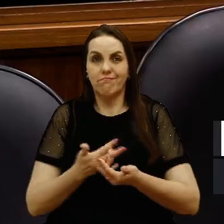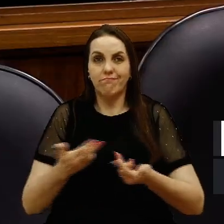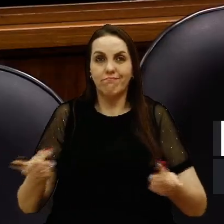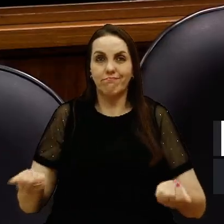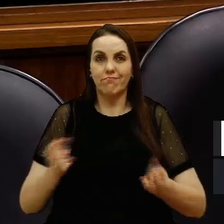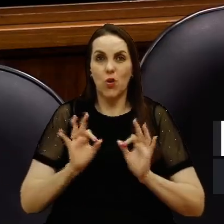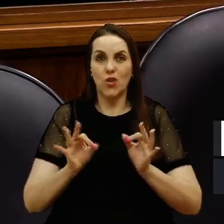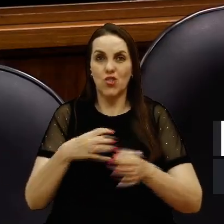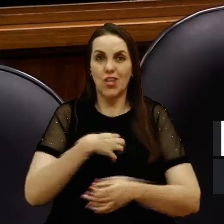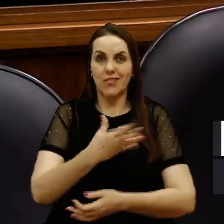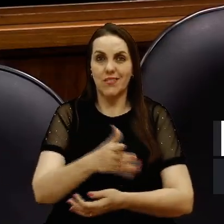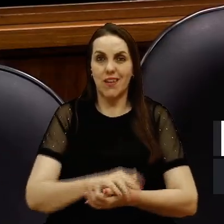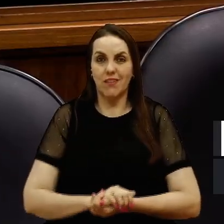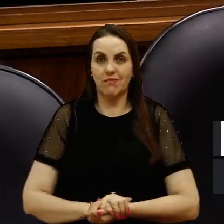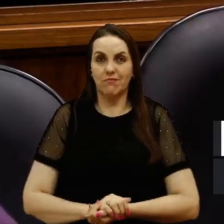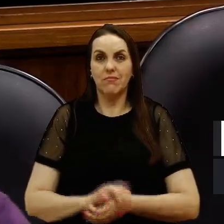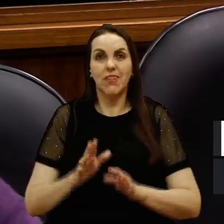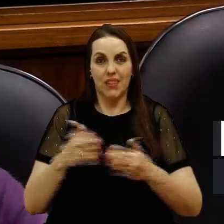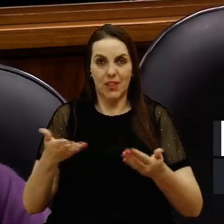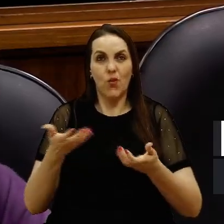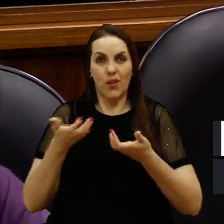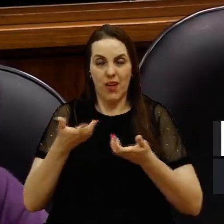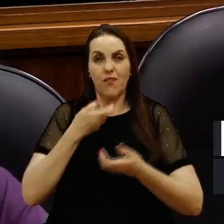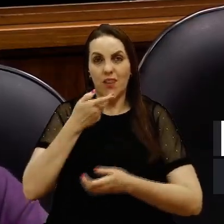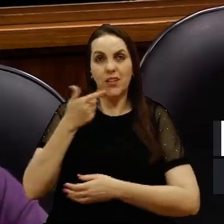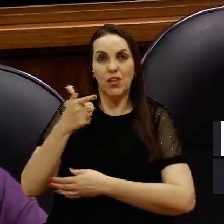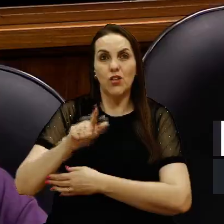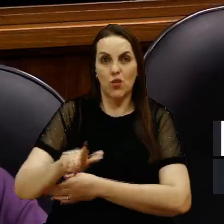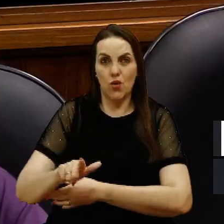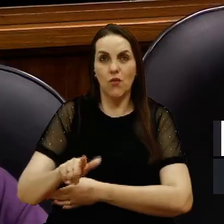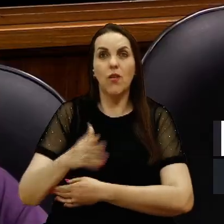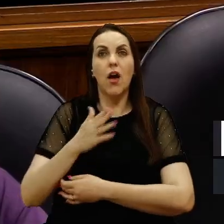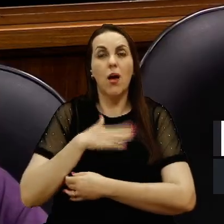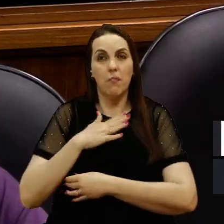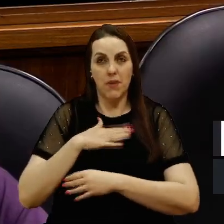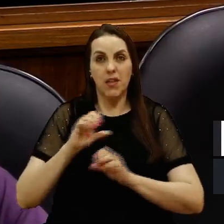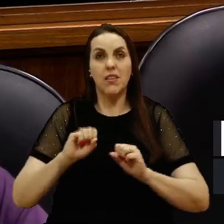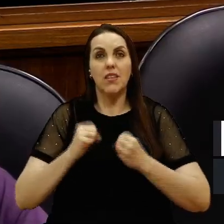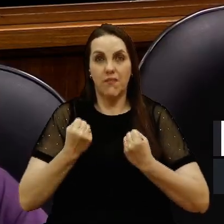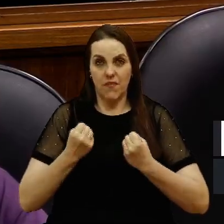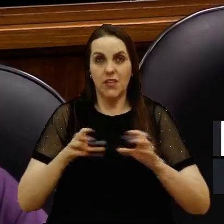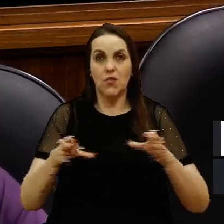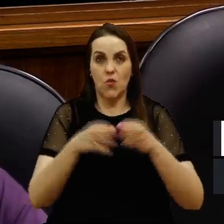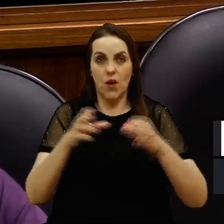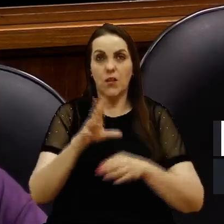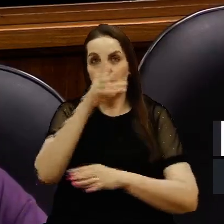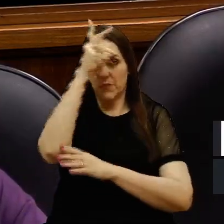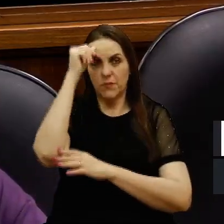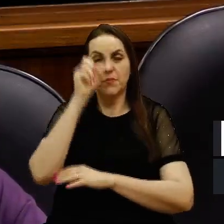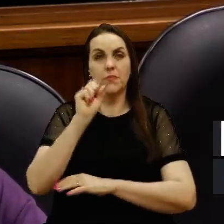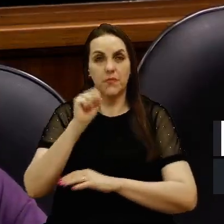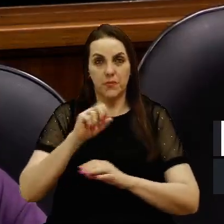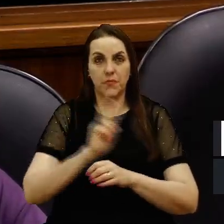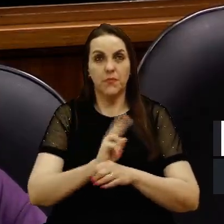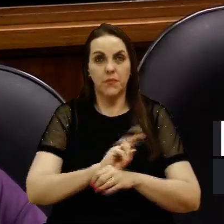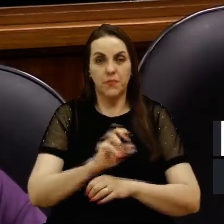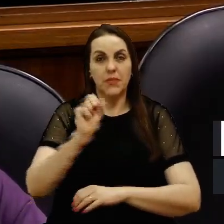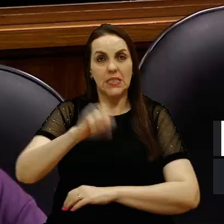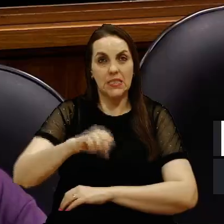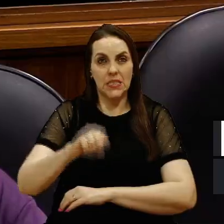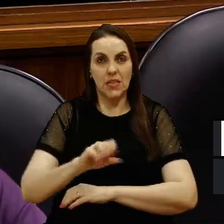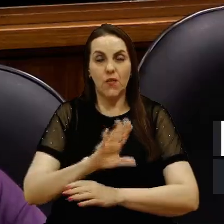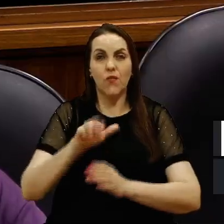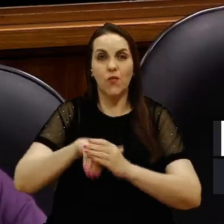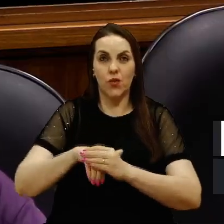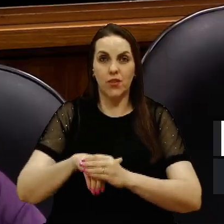da forma com que está? Então, aqui eu quero reforçar mais uma vez, a minha defesa da Guarda Municipal está em defender,